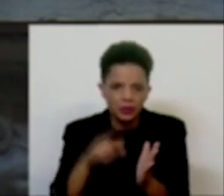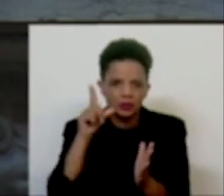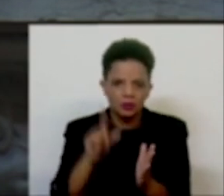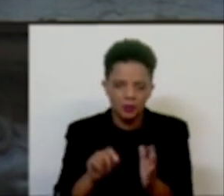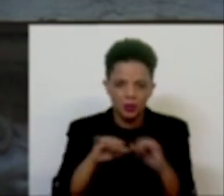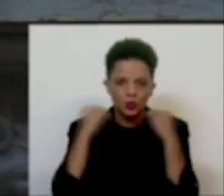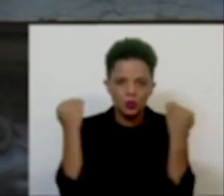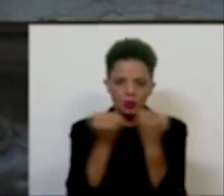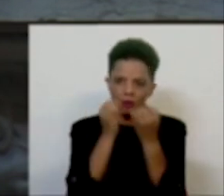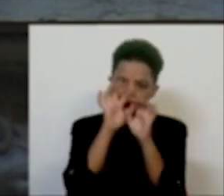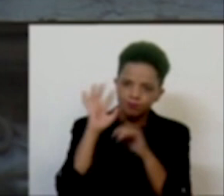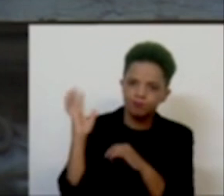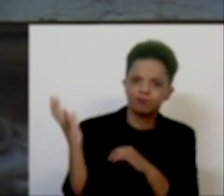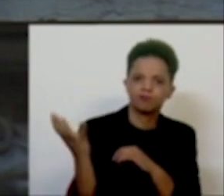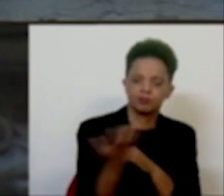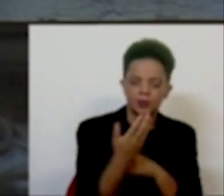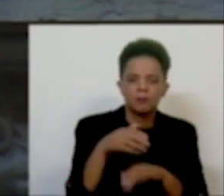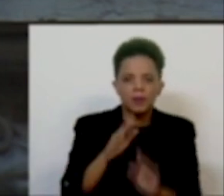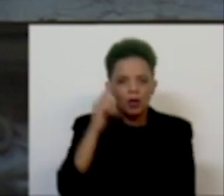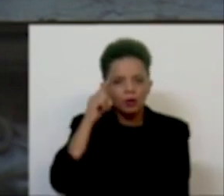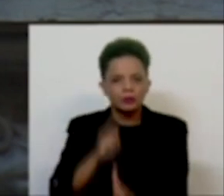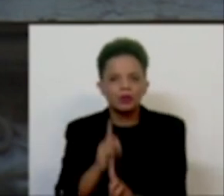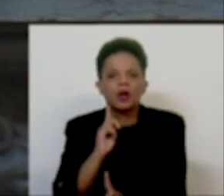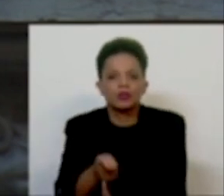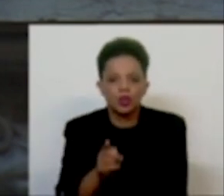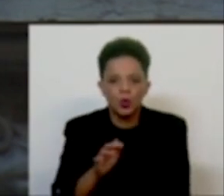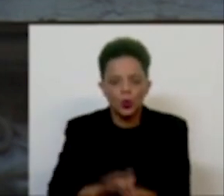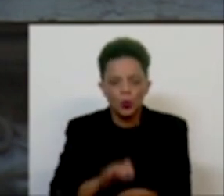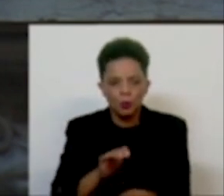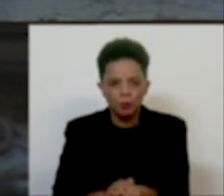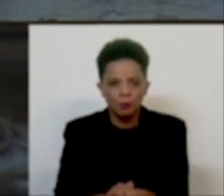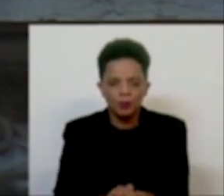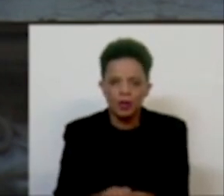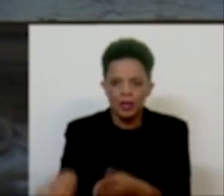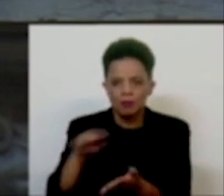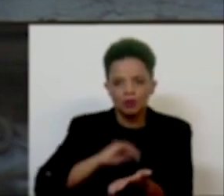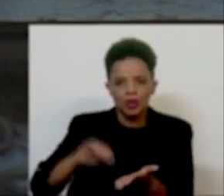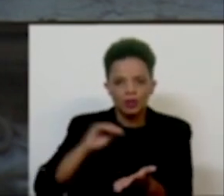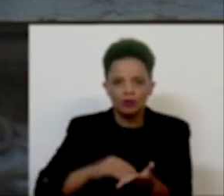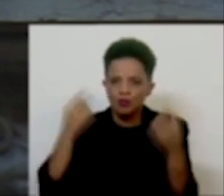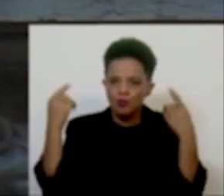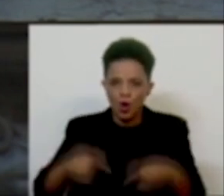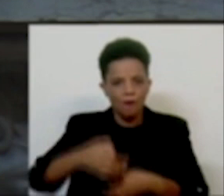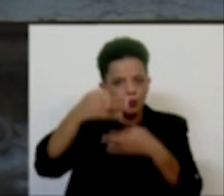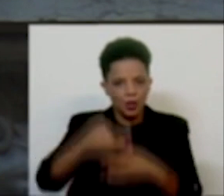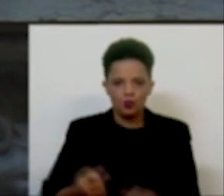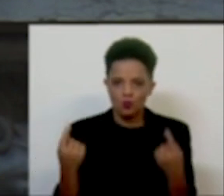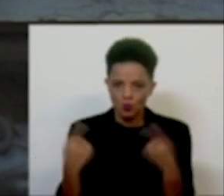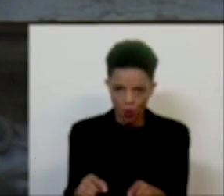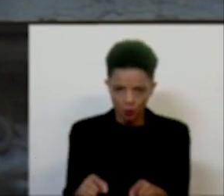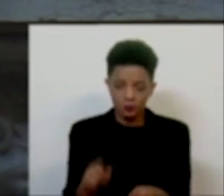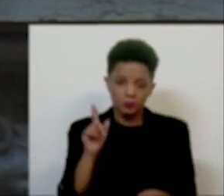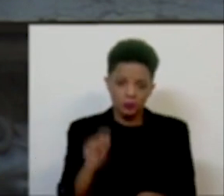ambiente social e pautar-se exclusivamente por procedimentos administrativos e formais,